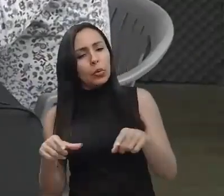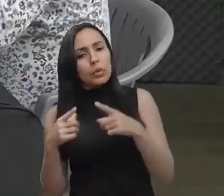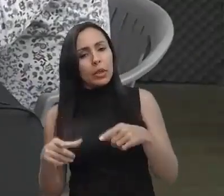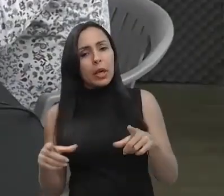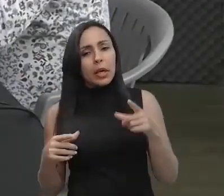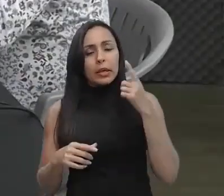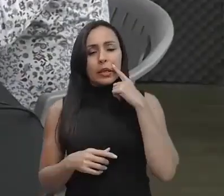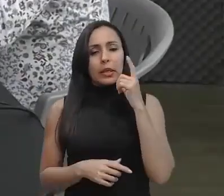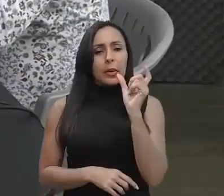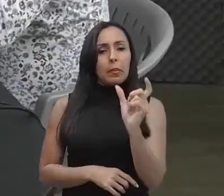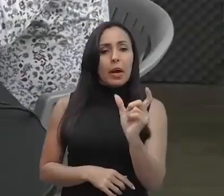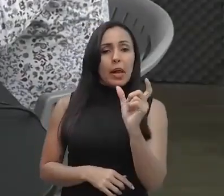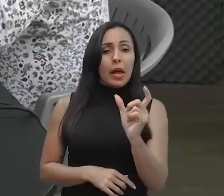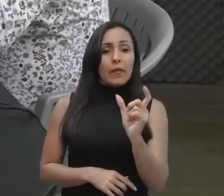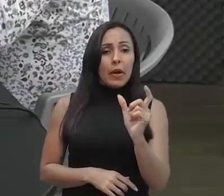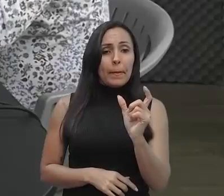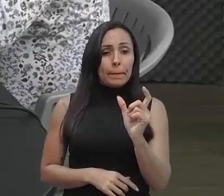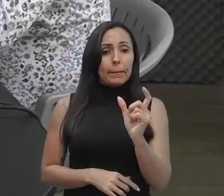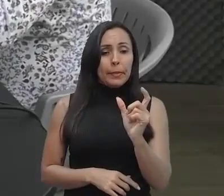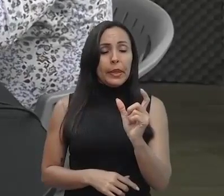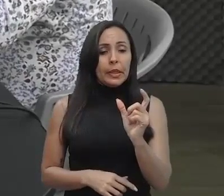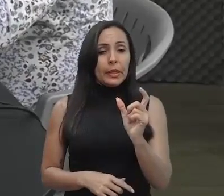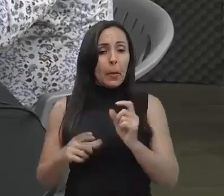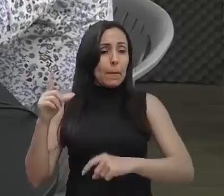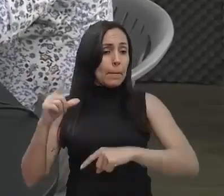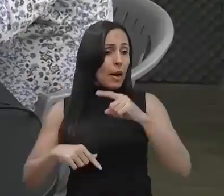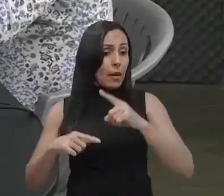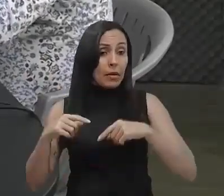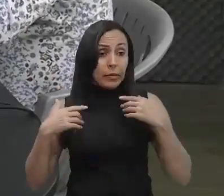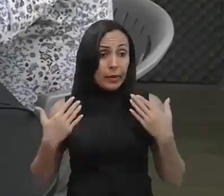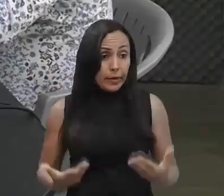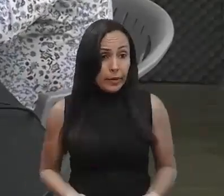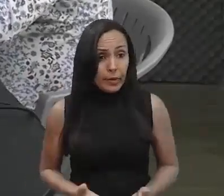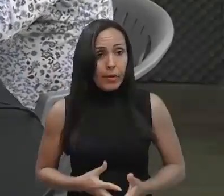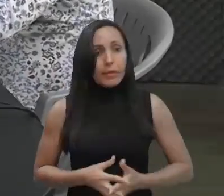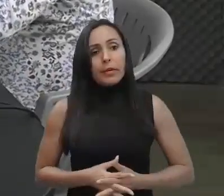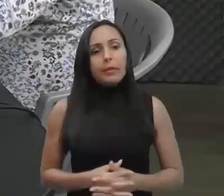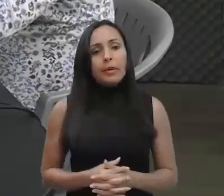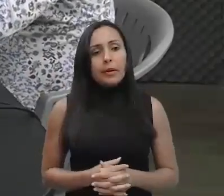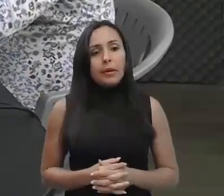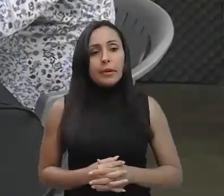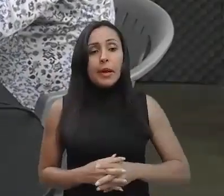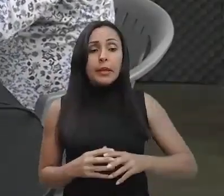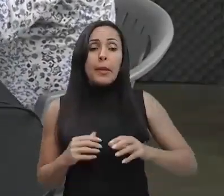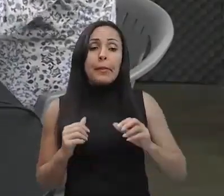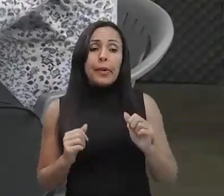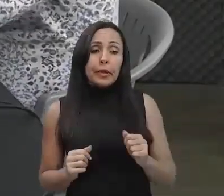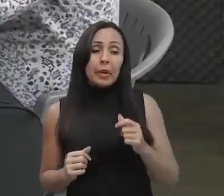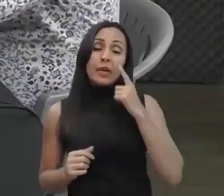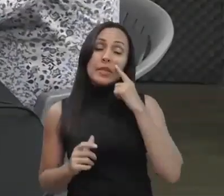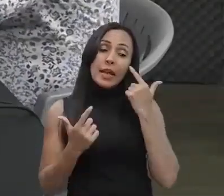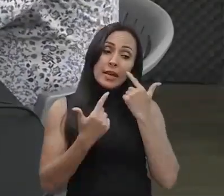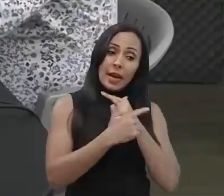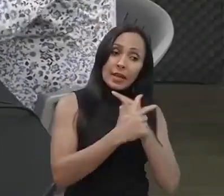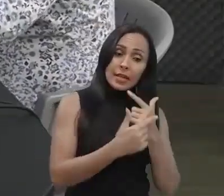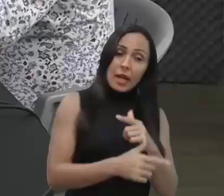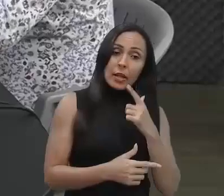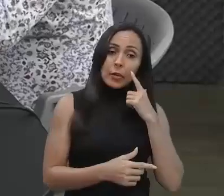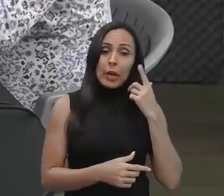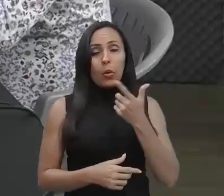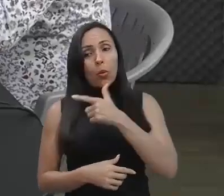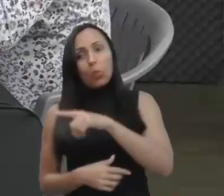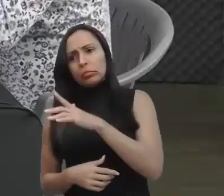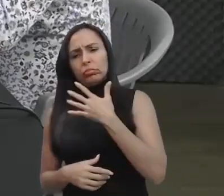né Eh Ou por mais que se pareça possa parecer engraçado para um público para outro is Exatamente